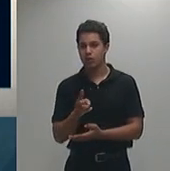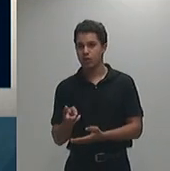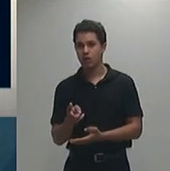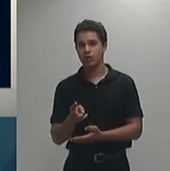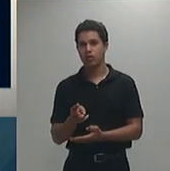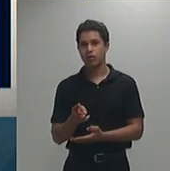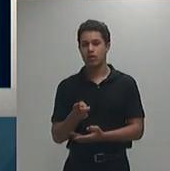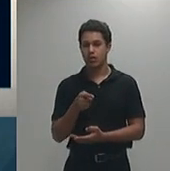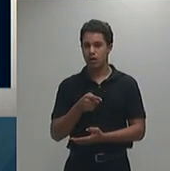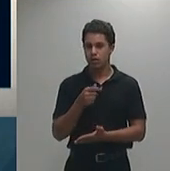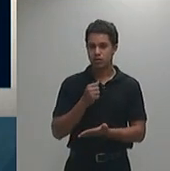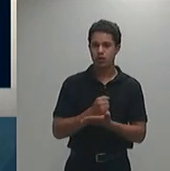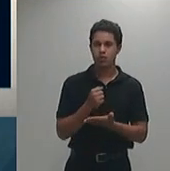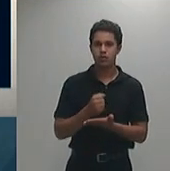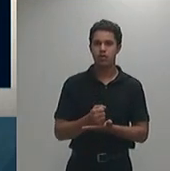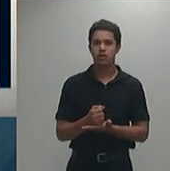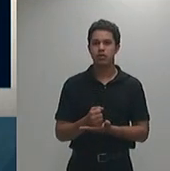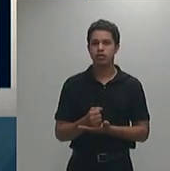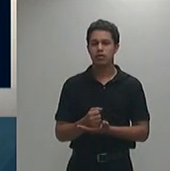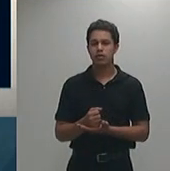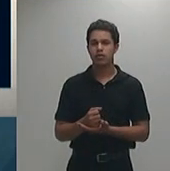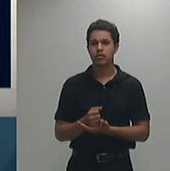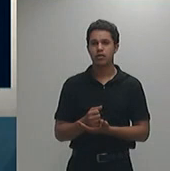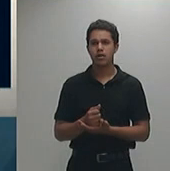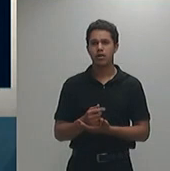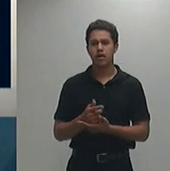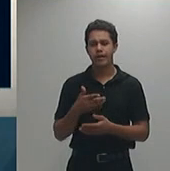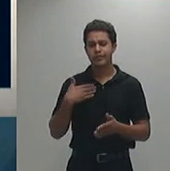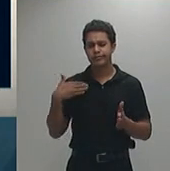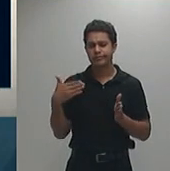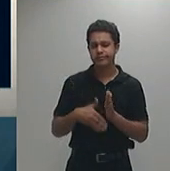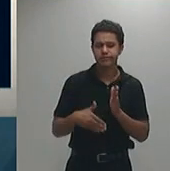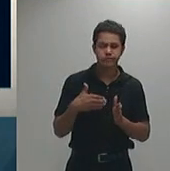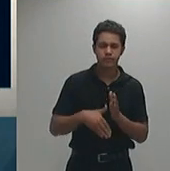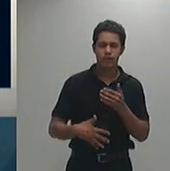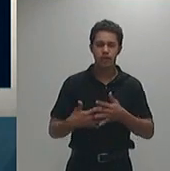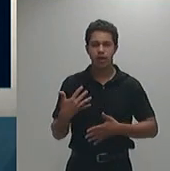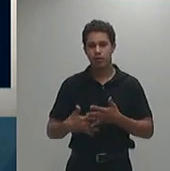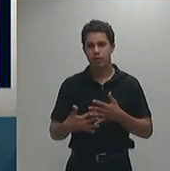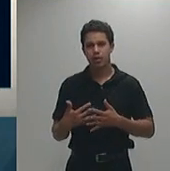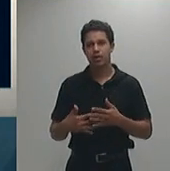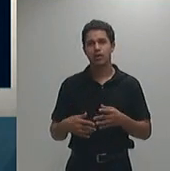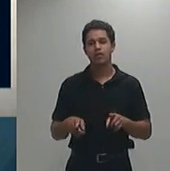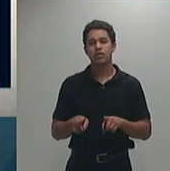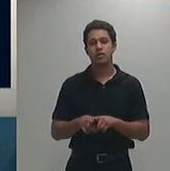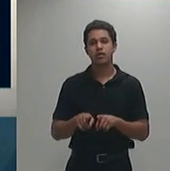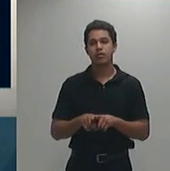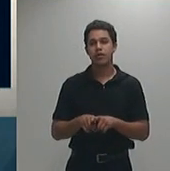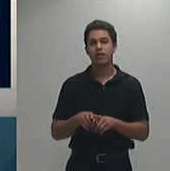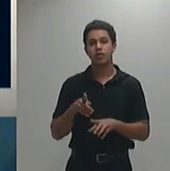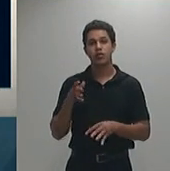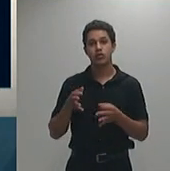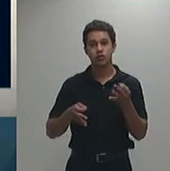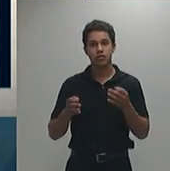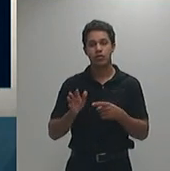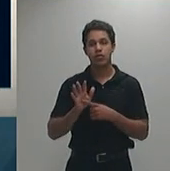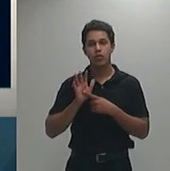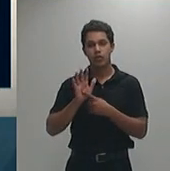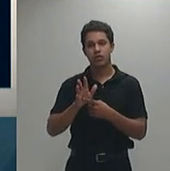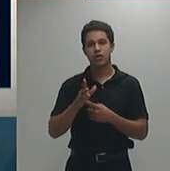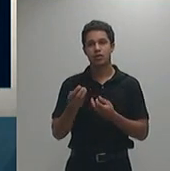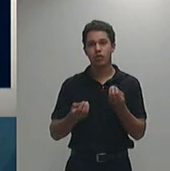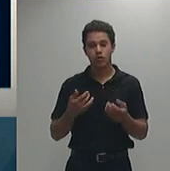que ele é a bruscamente interrompido e comprei o Joseph evidentes então estado de